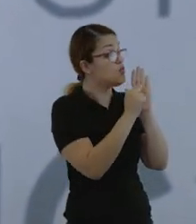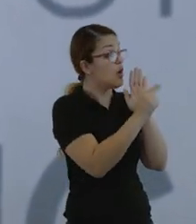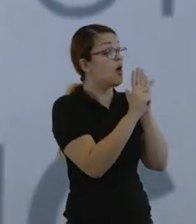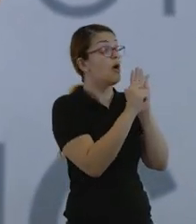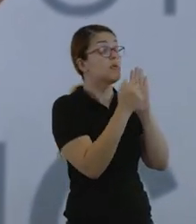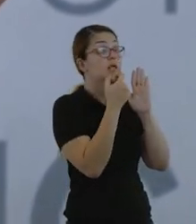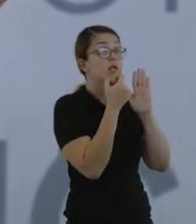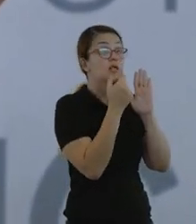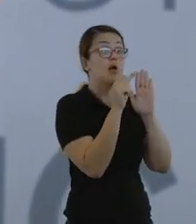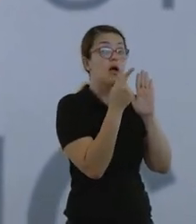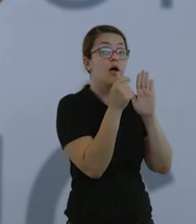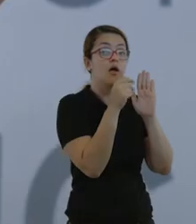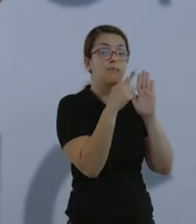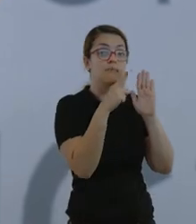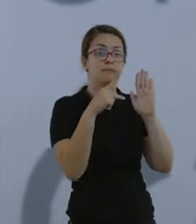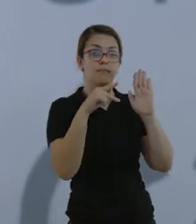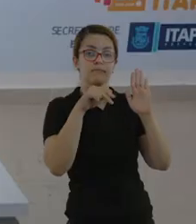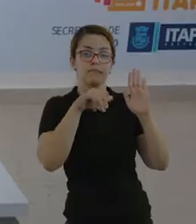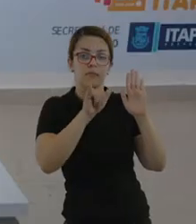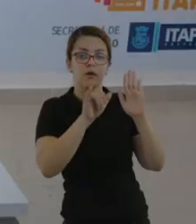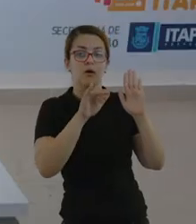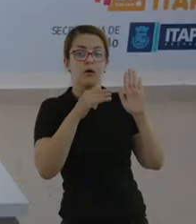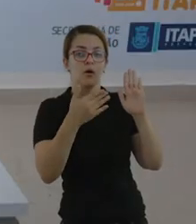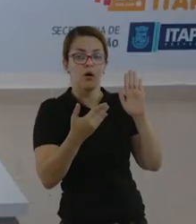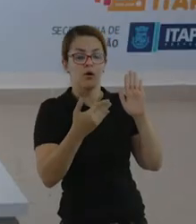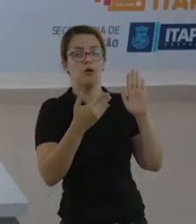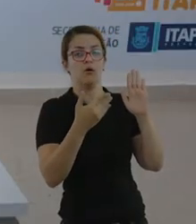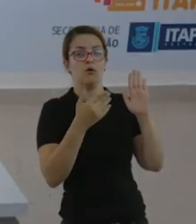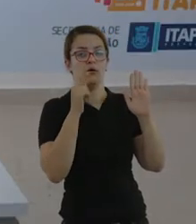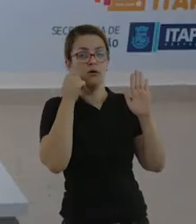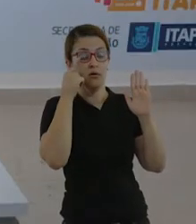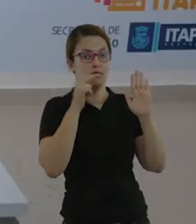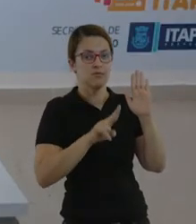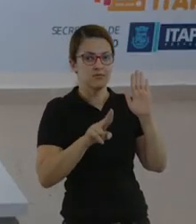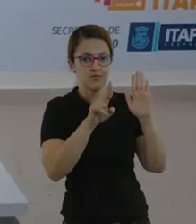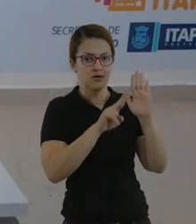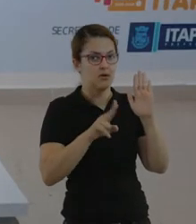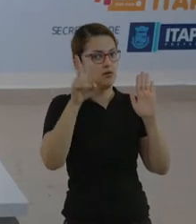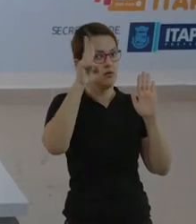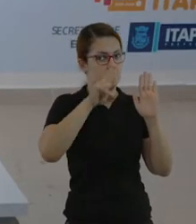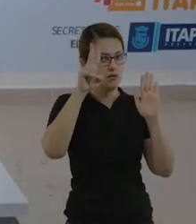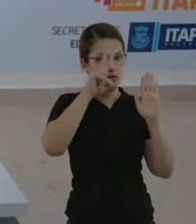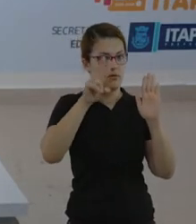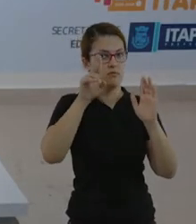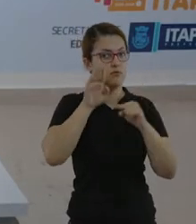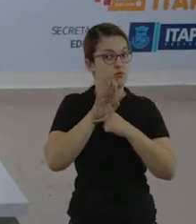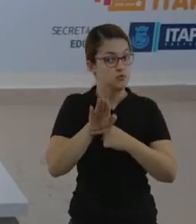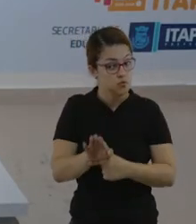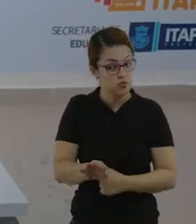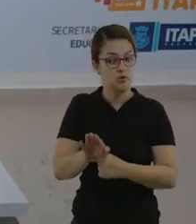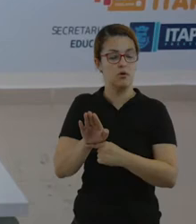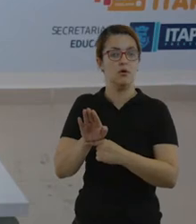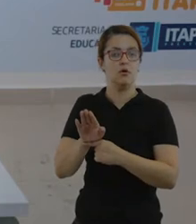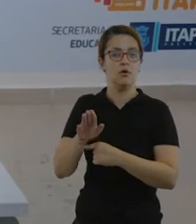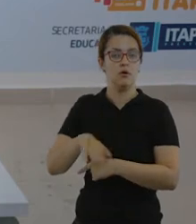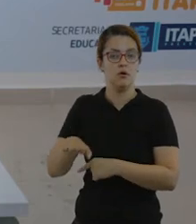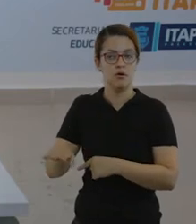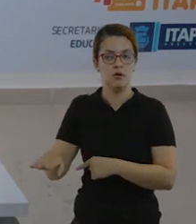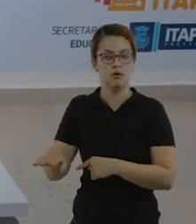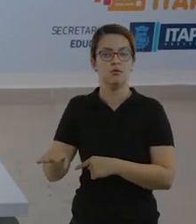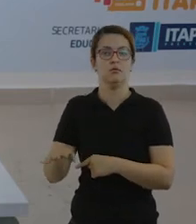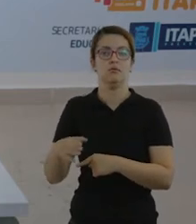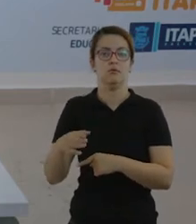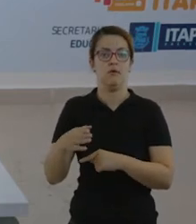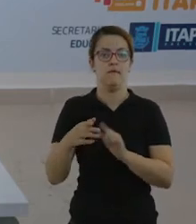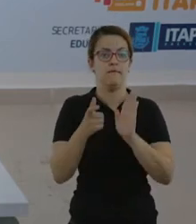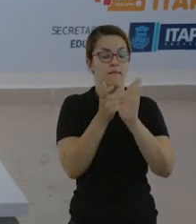primeiro. Como é que fala mesmo? Feliz? Happy. Então, dependendo de qual emoji você utilizar para o quebra-cabeça, lembre